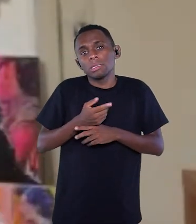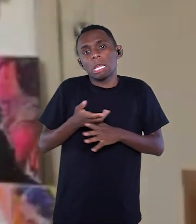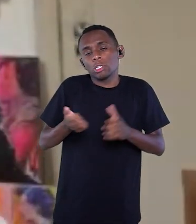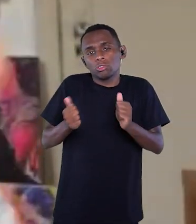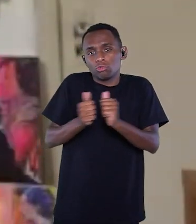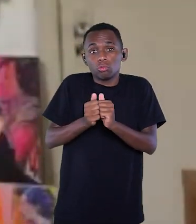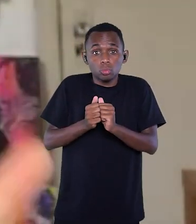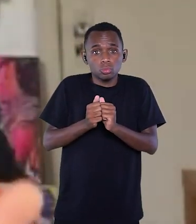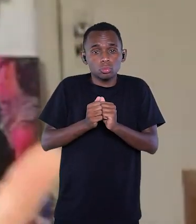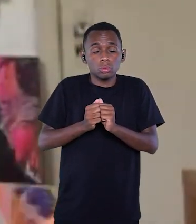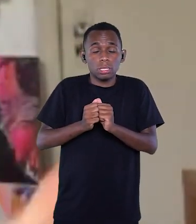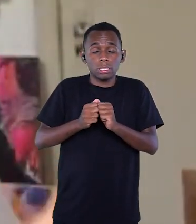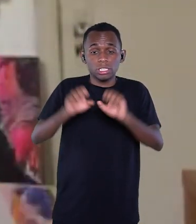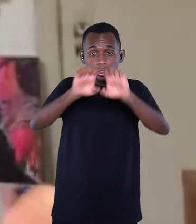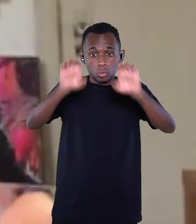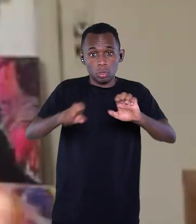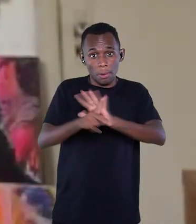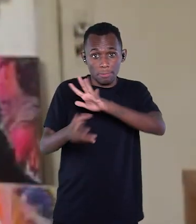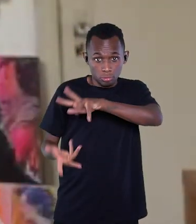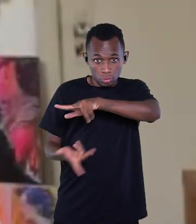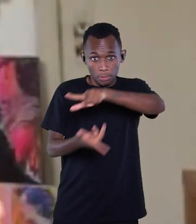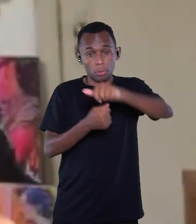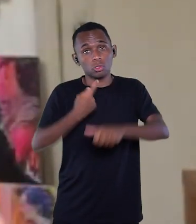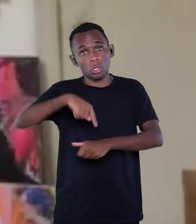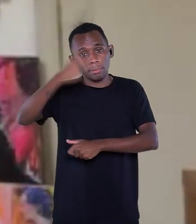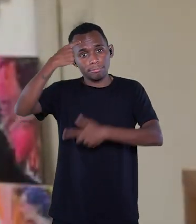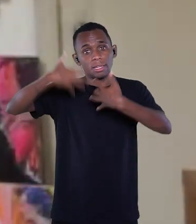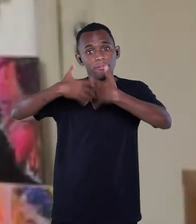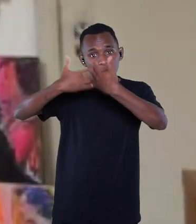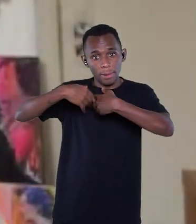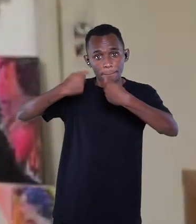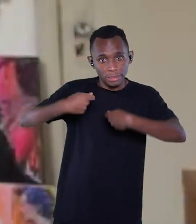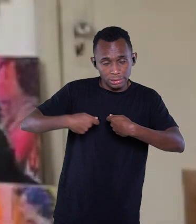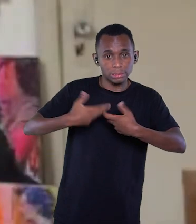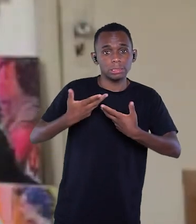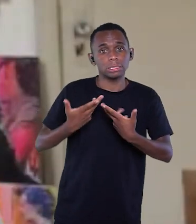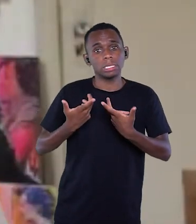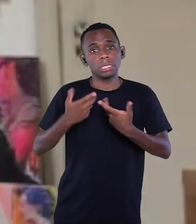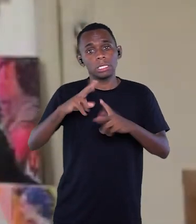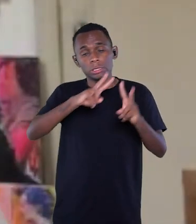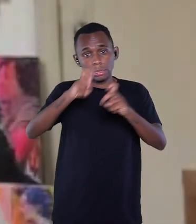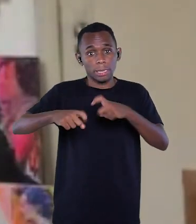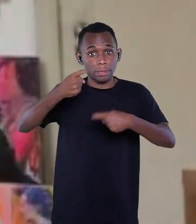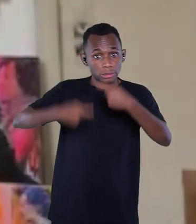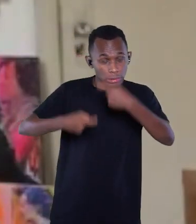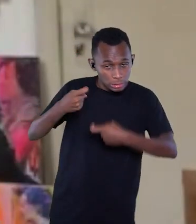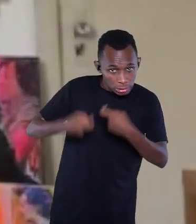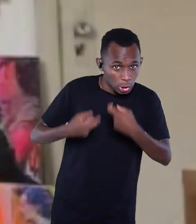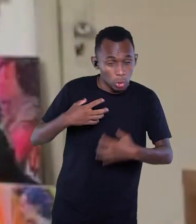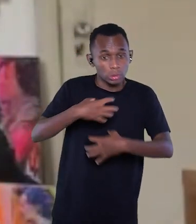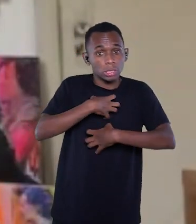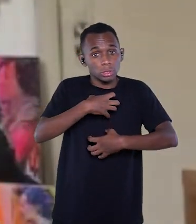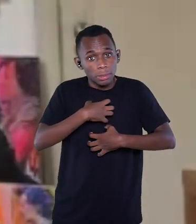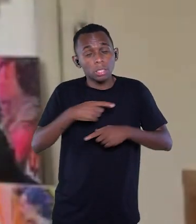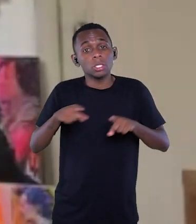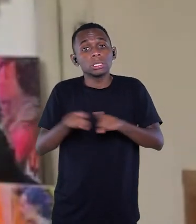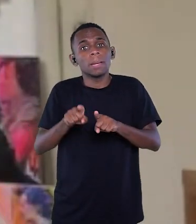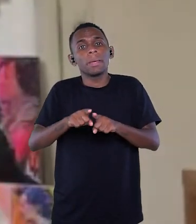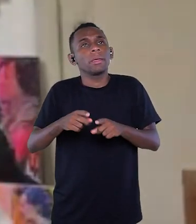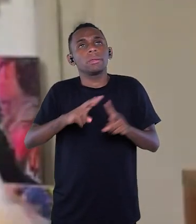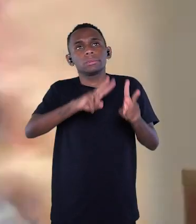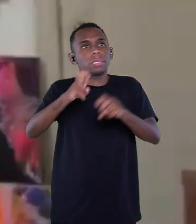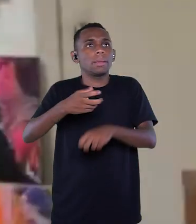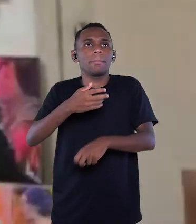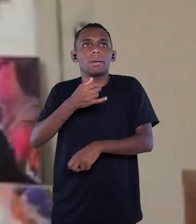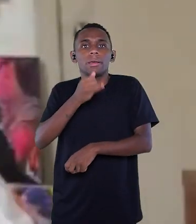Que está ali estruturando o mundo mesmo, né? Assim, a gente tem que repensar sexismo, mas a gente também tem que repensar o racismo,